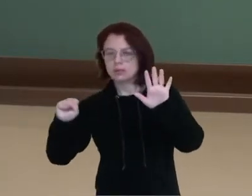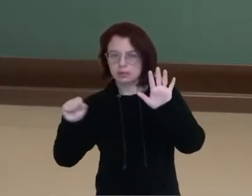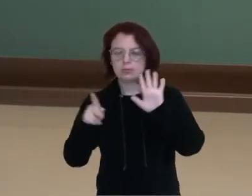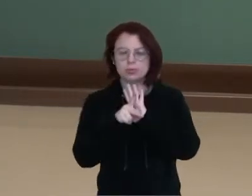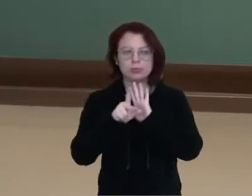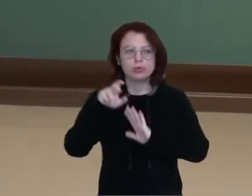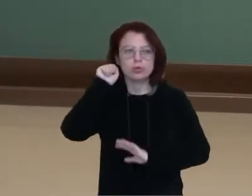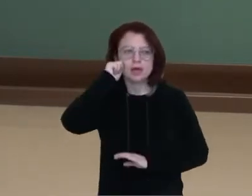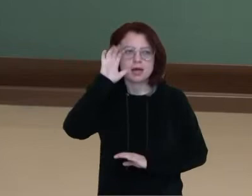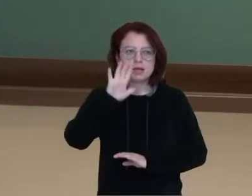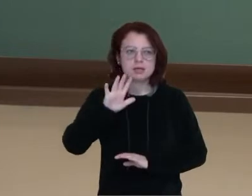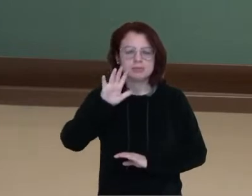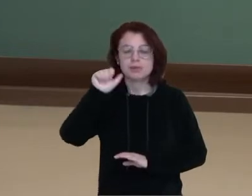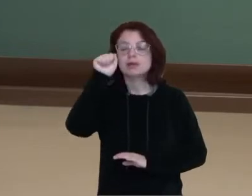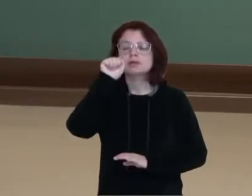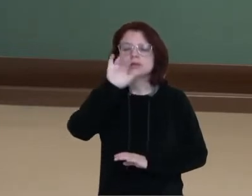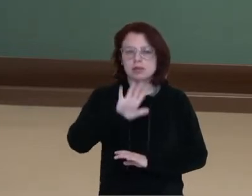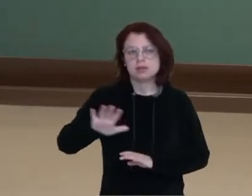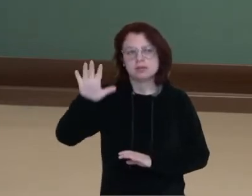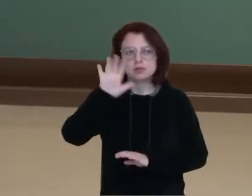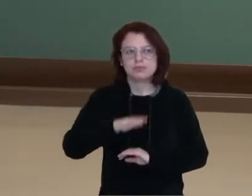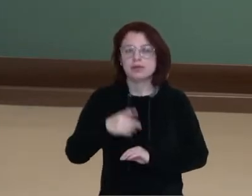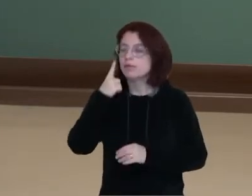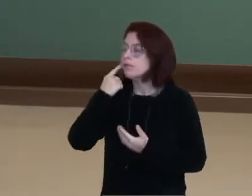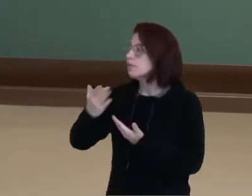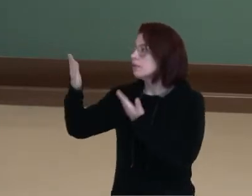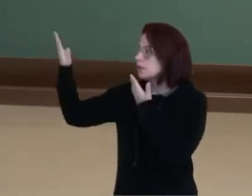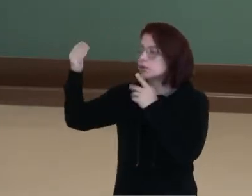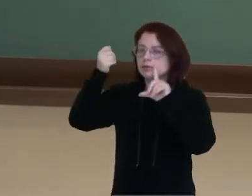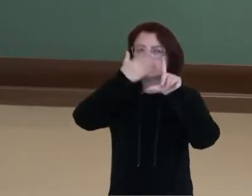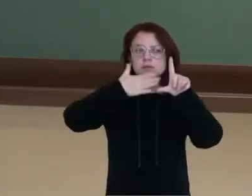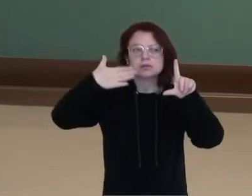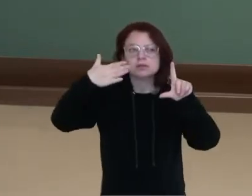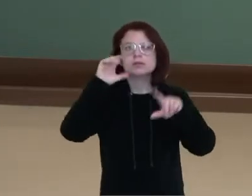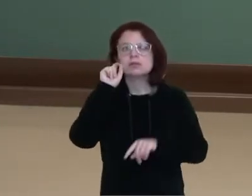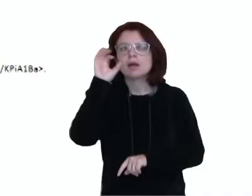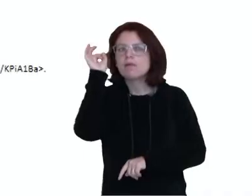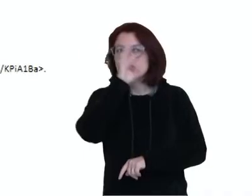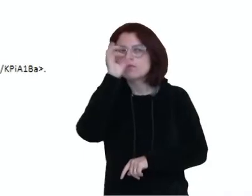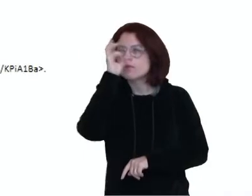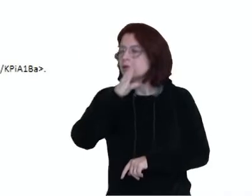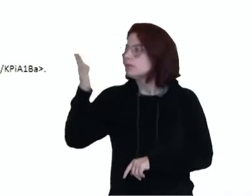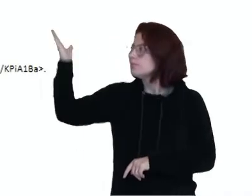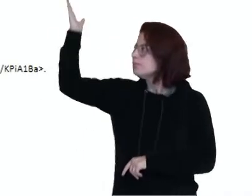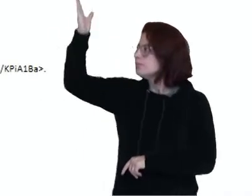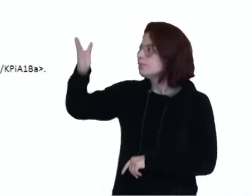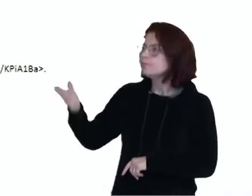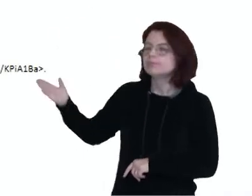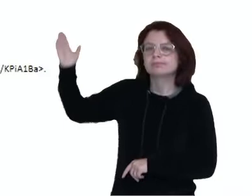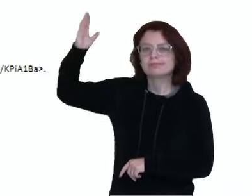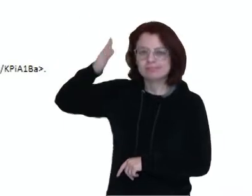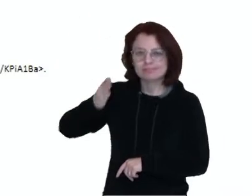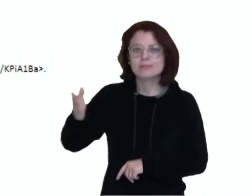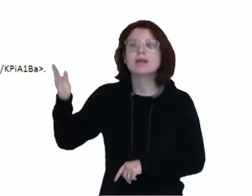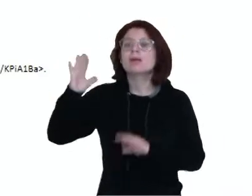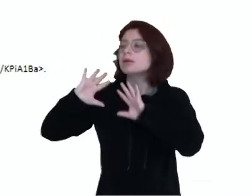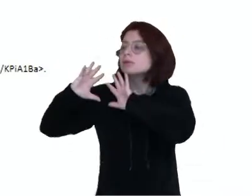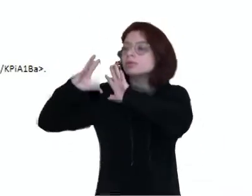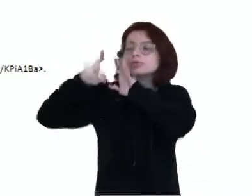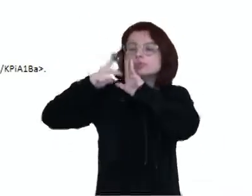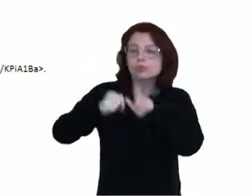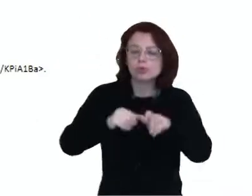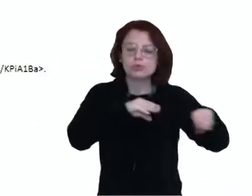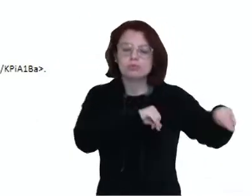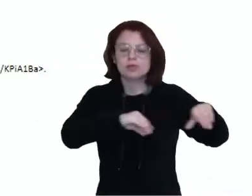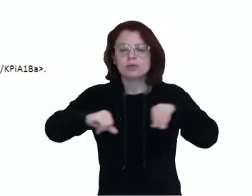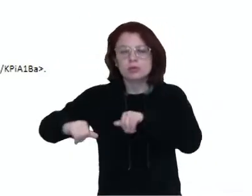Medo. Aqui no slide vocês vão ver essa parte verde, toda a extensão, certo,